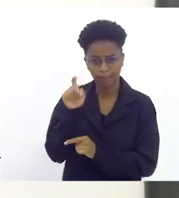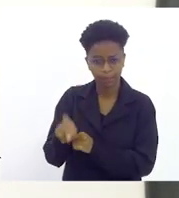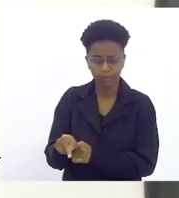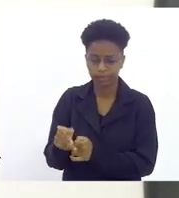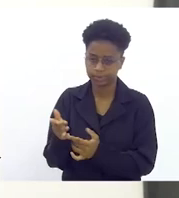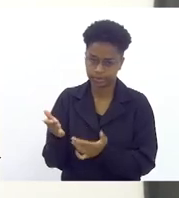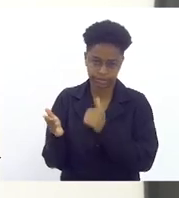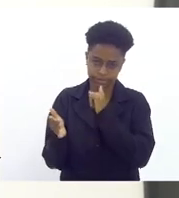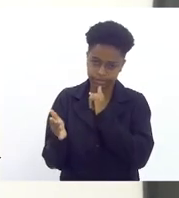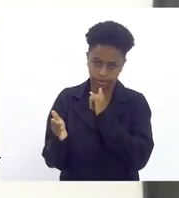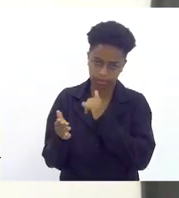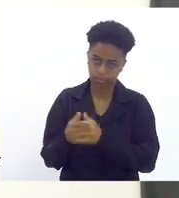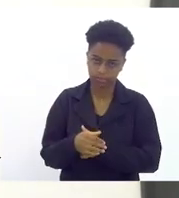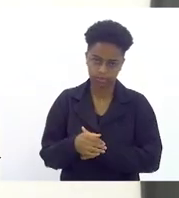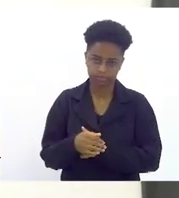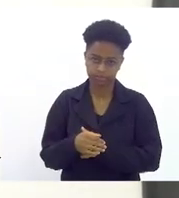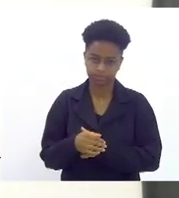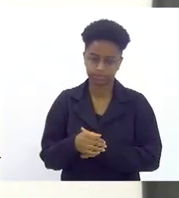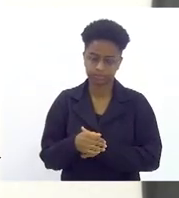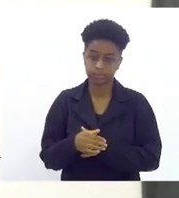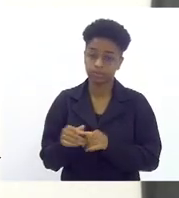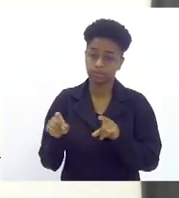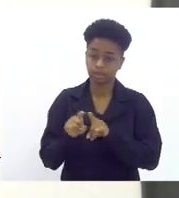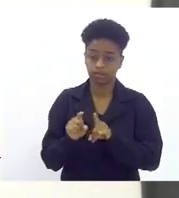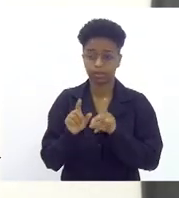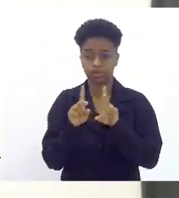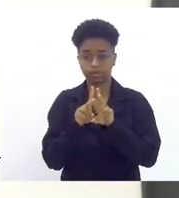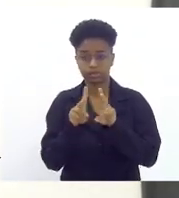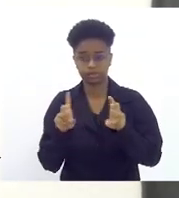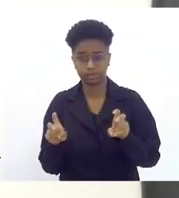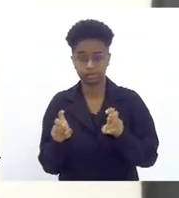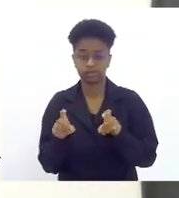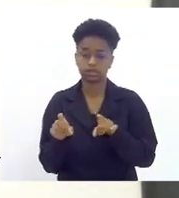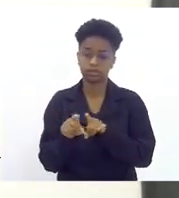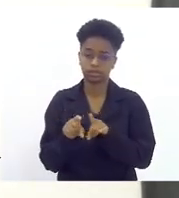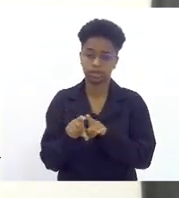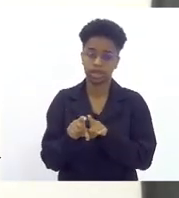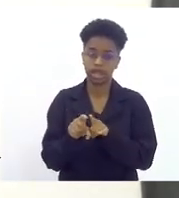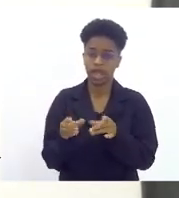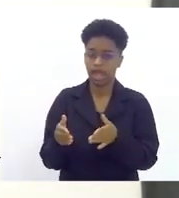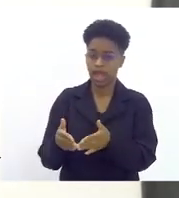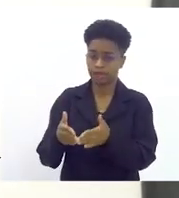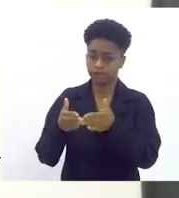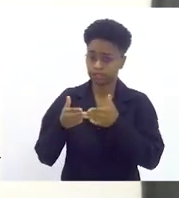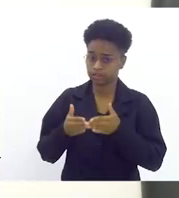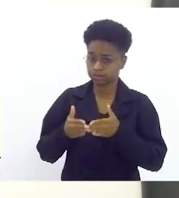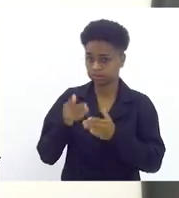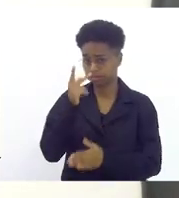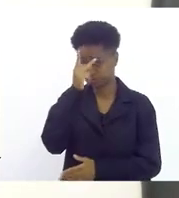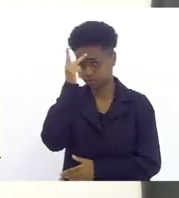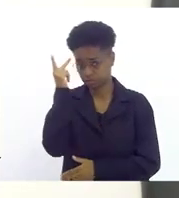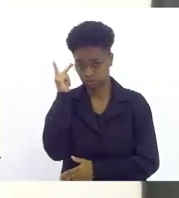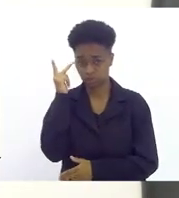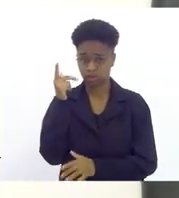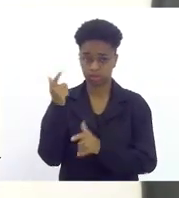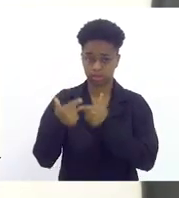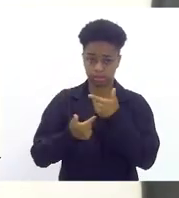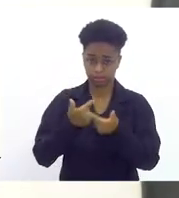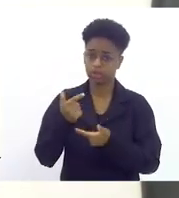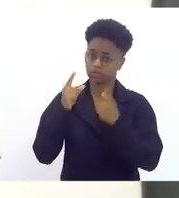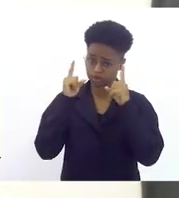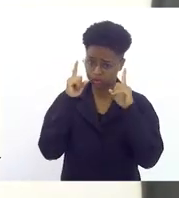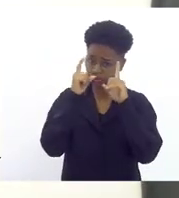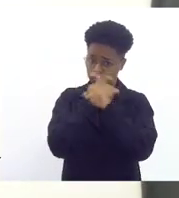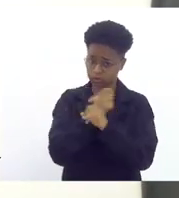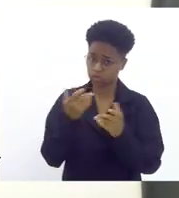aposentadoria, né, as questões, né, até mesmo de afastamento dos trabalhadores e das trabalhadoras, é uma dificuldade